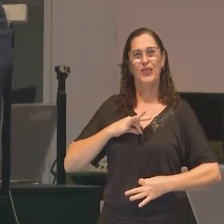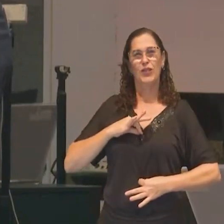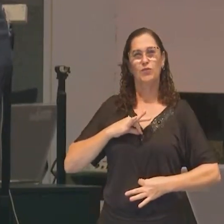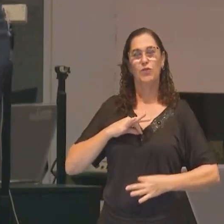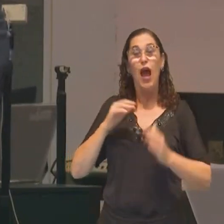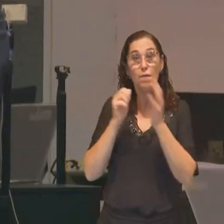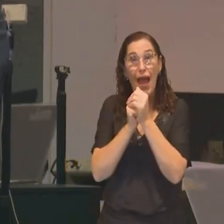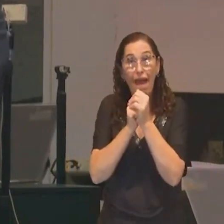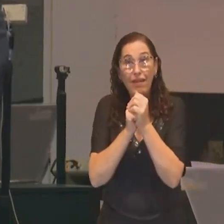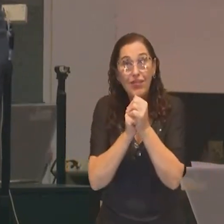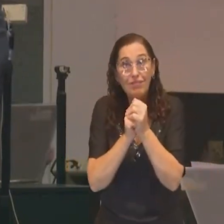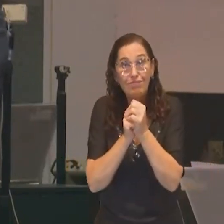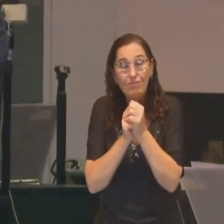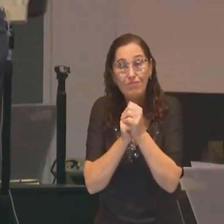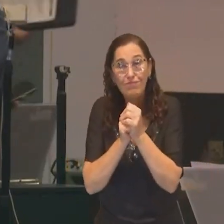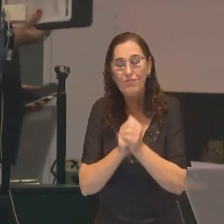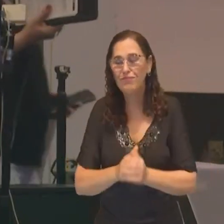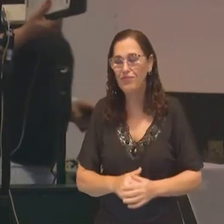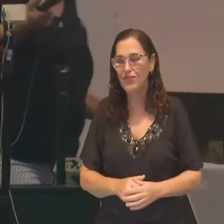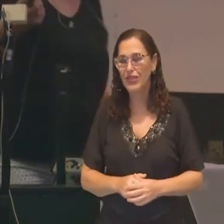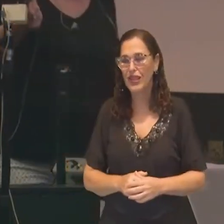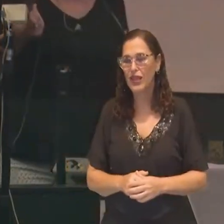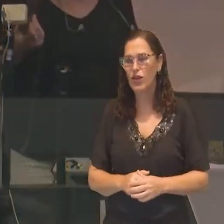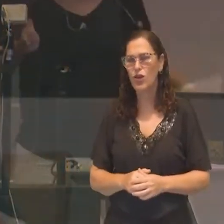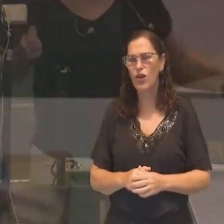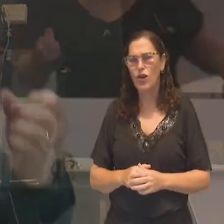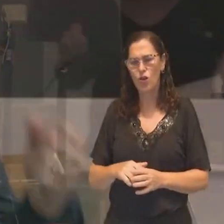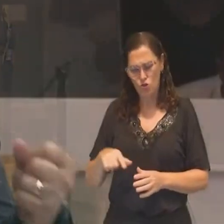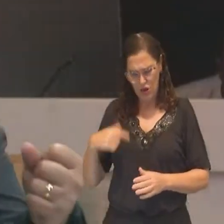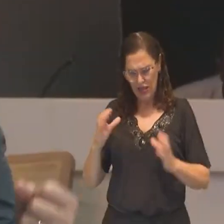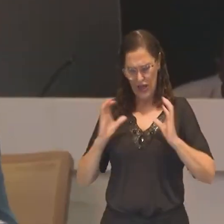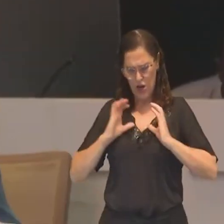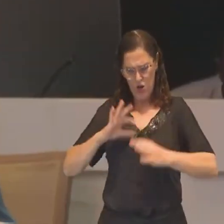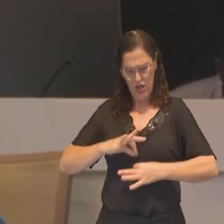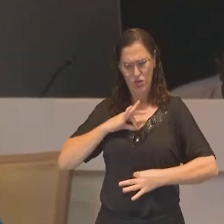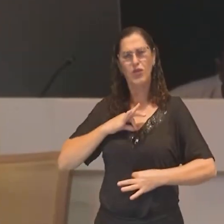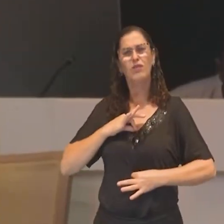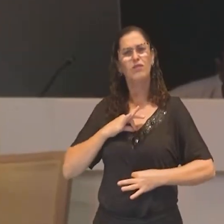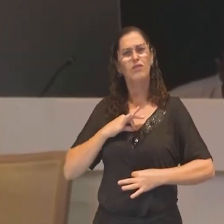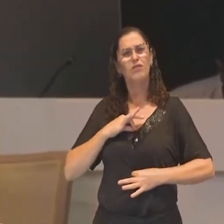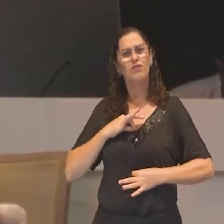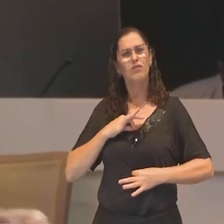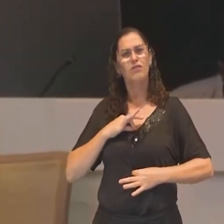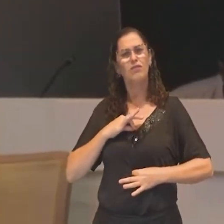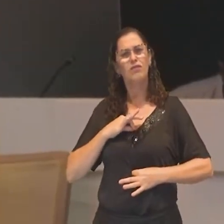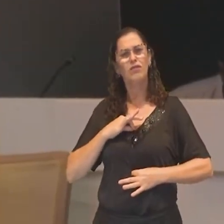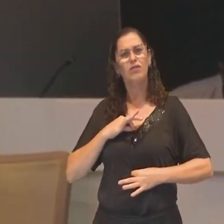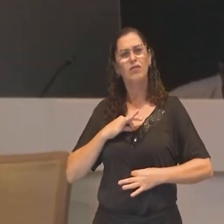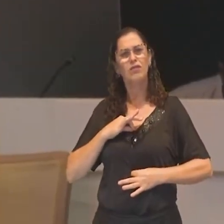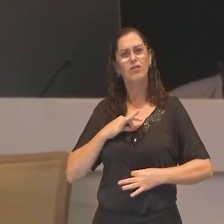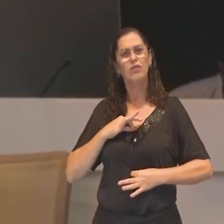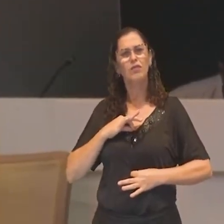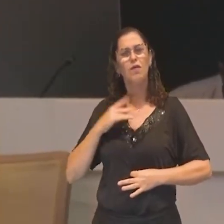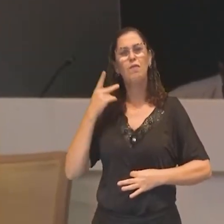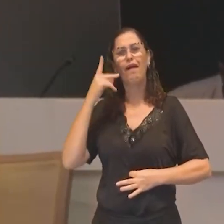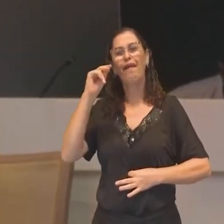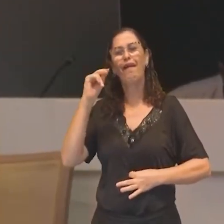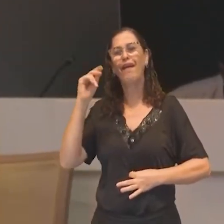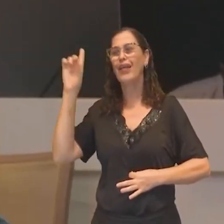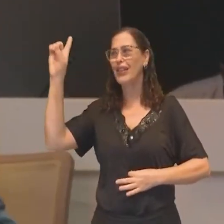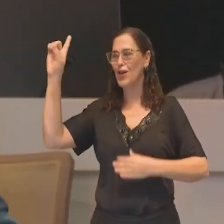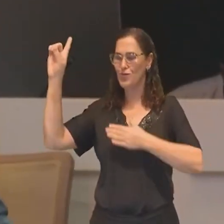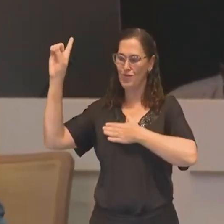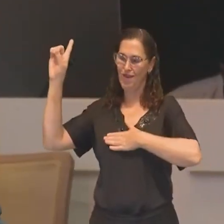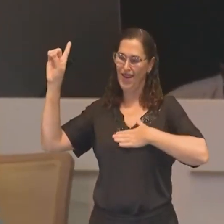Amém, meus irmãos? Que sejamos ricos espiritualmente falando, para que assim possamos agradar o coração